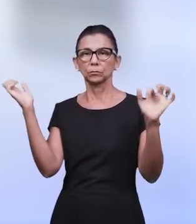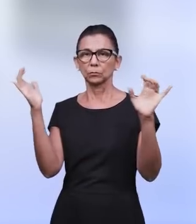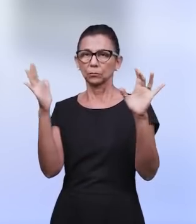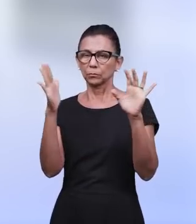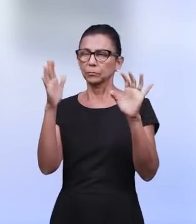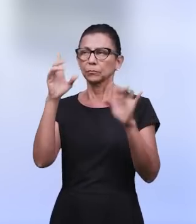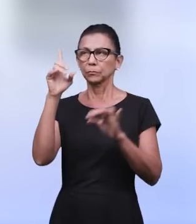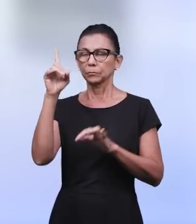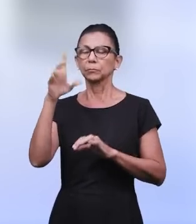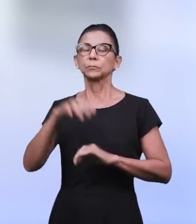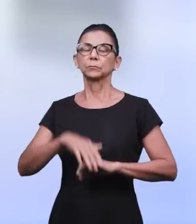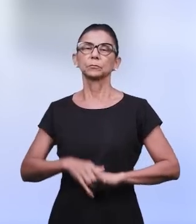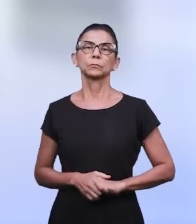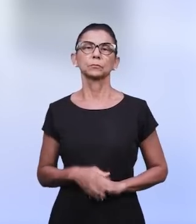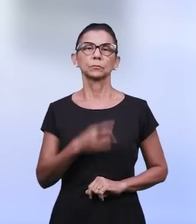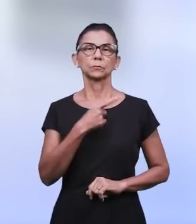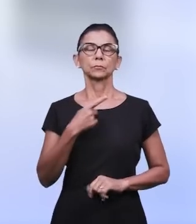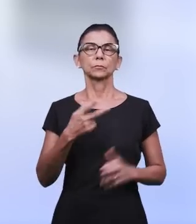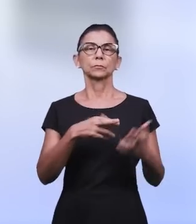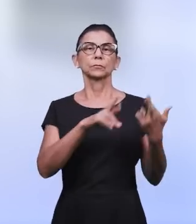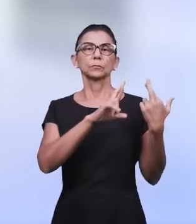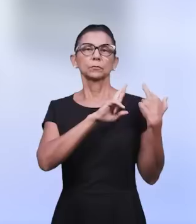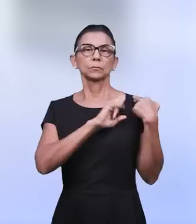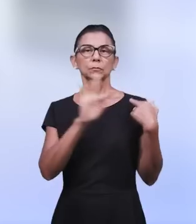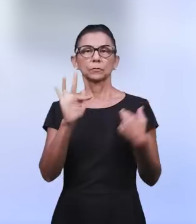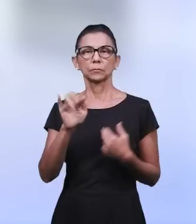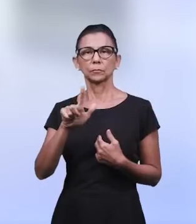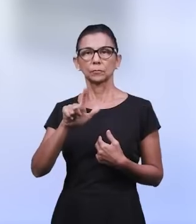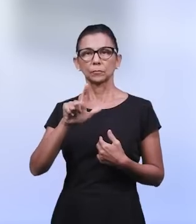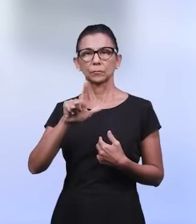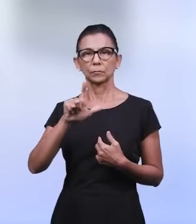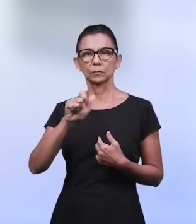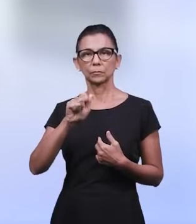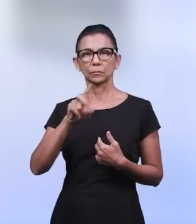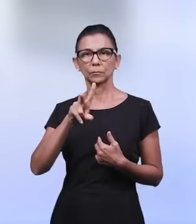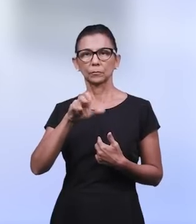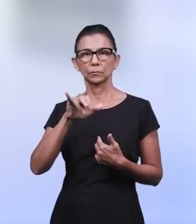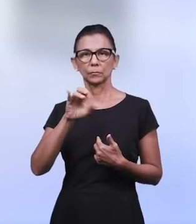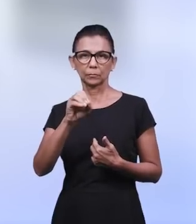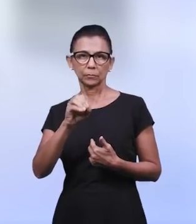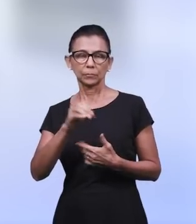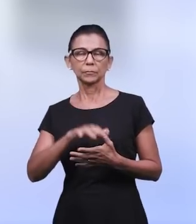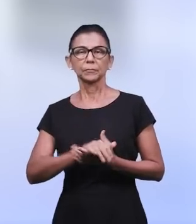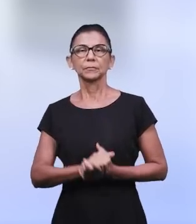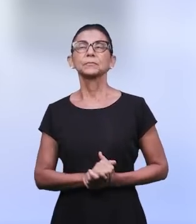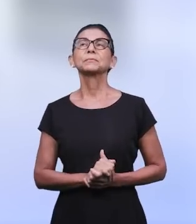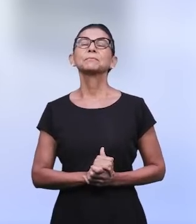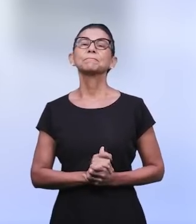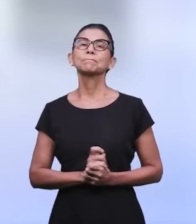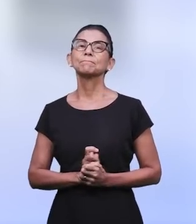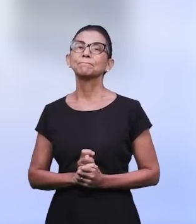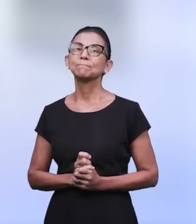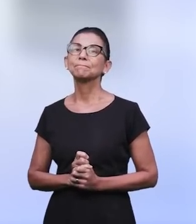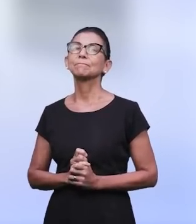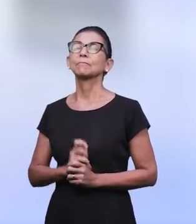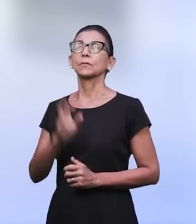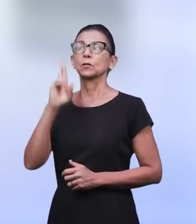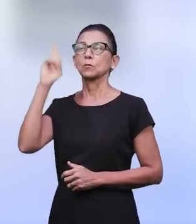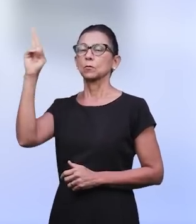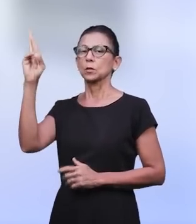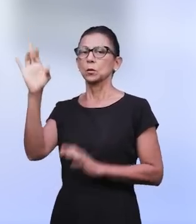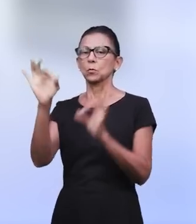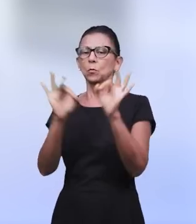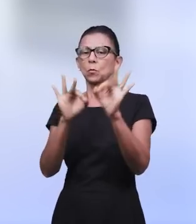dos irmãos. Glória a Deus! O pastor responsável é o pastor Flávio Ximenes. Ele nos conta que ali o Senhor colocou em